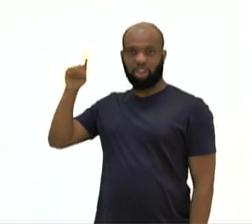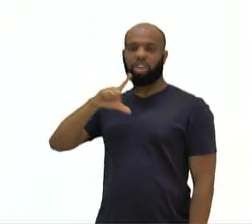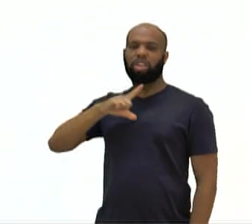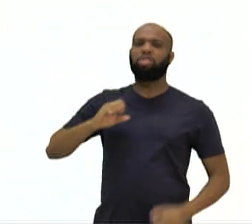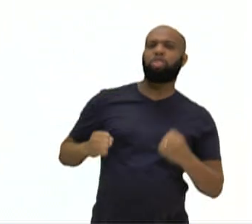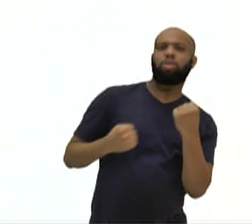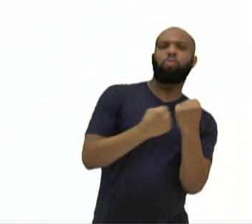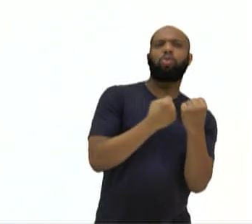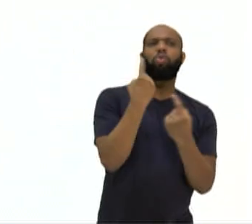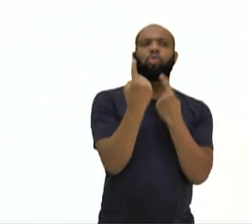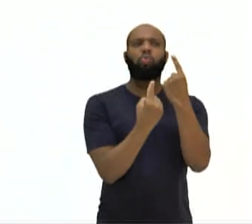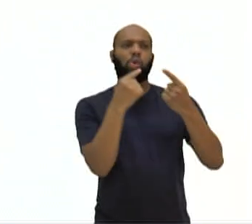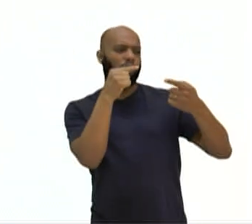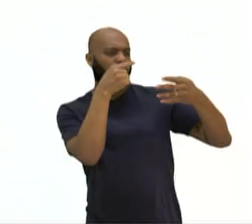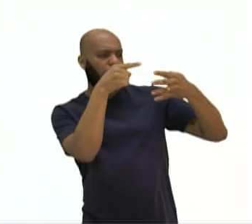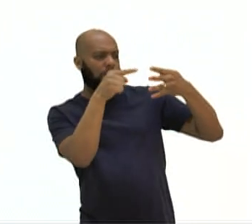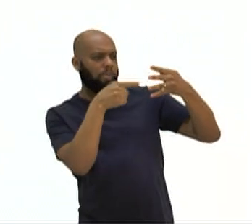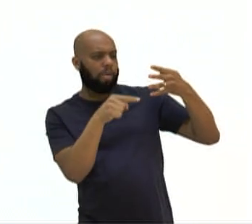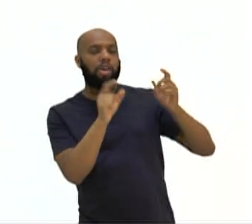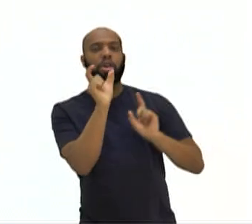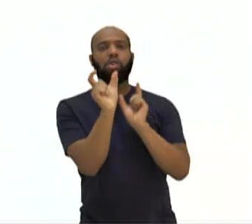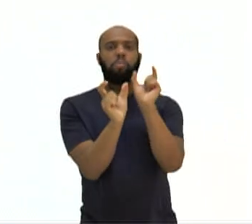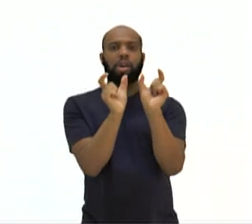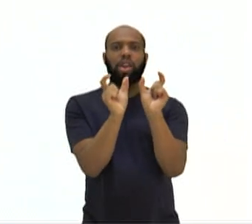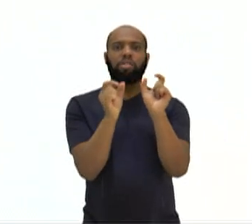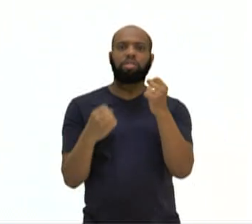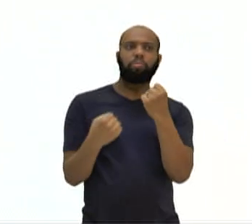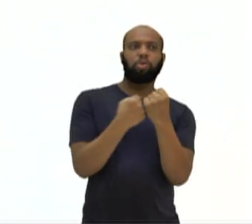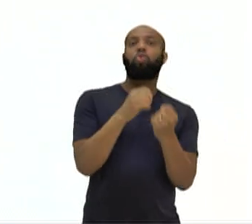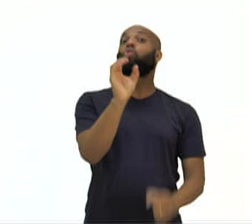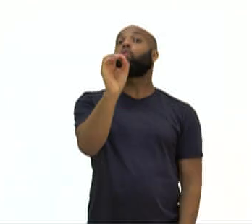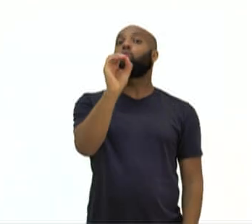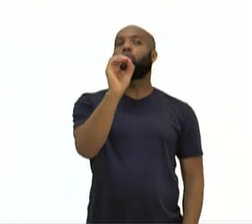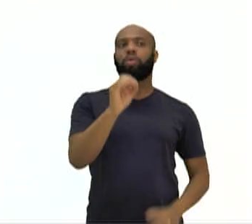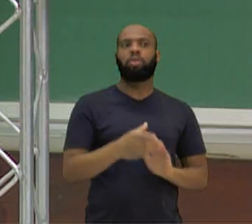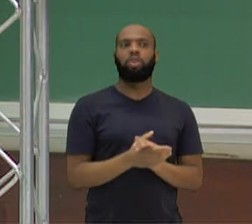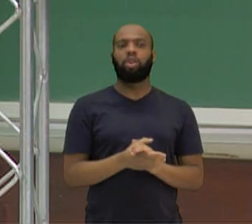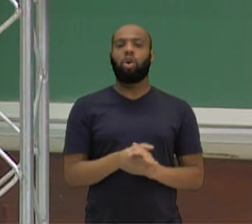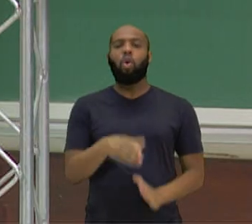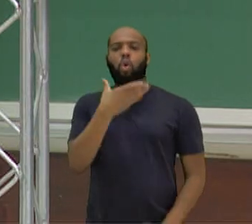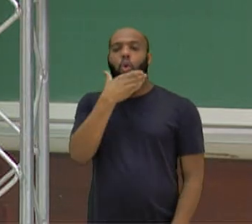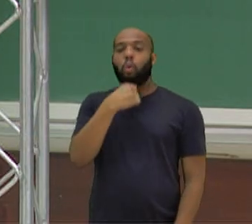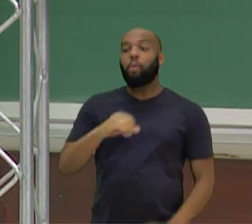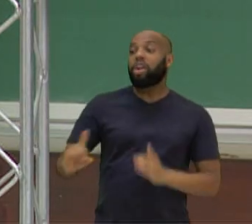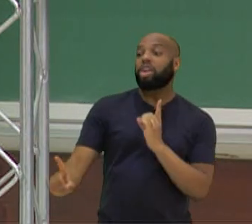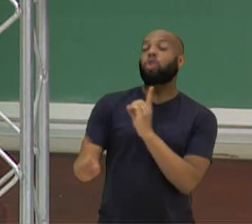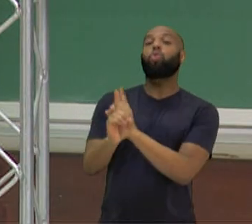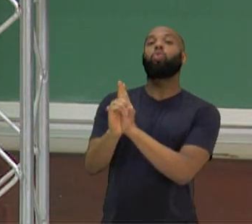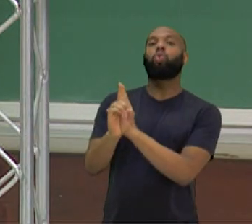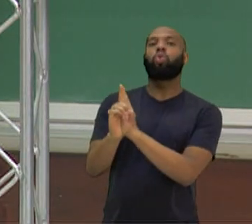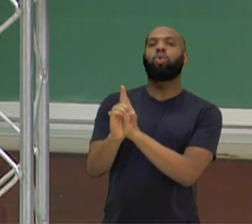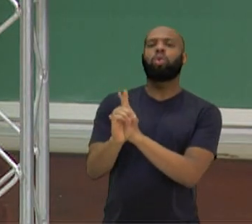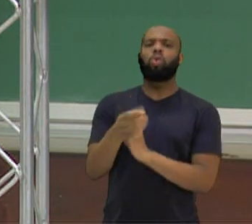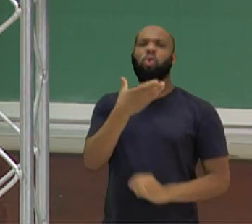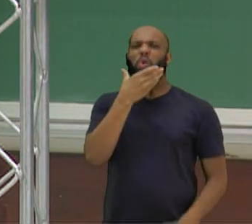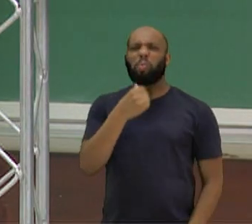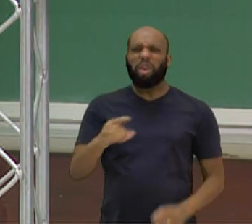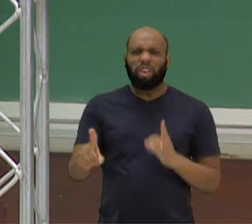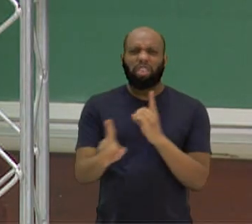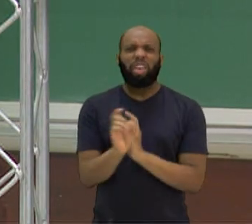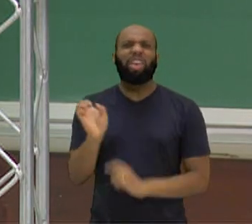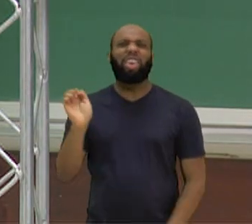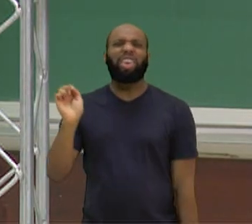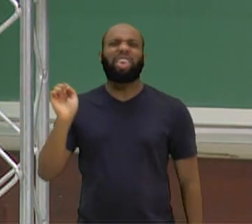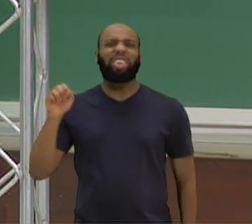qual palavra? Qual que é o termo em negrito? O olhe, o pai o encontrou. Então, o pai encontrou quem